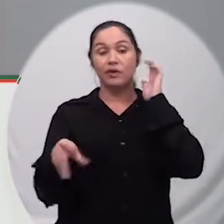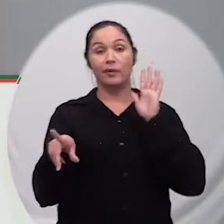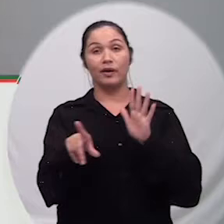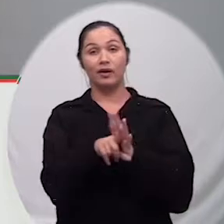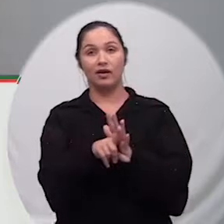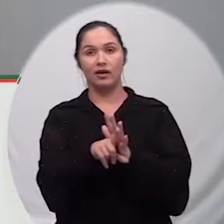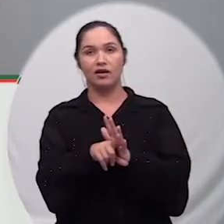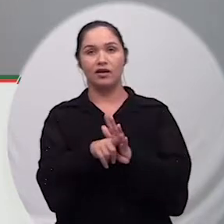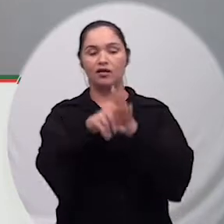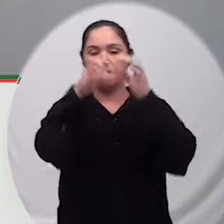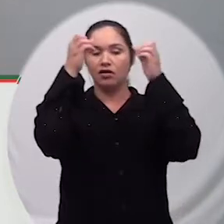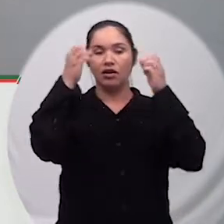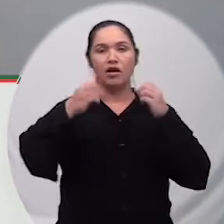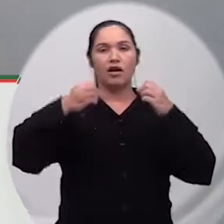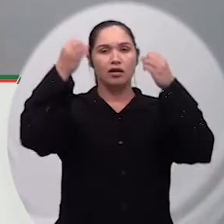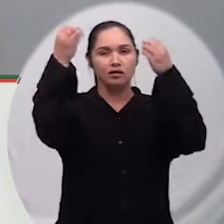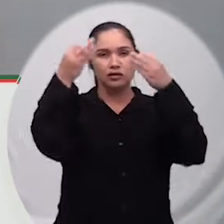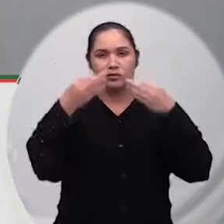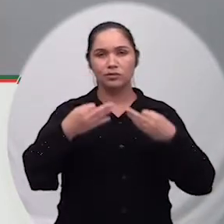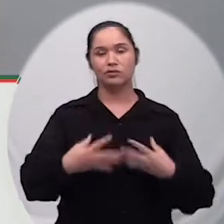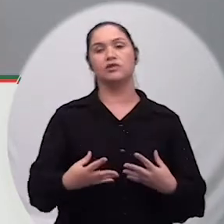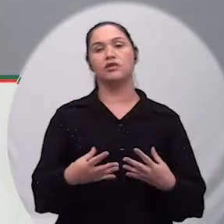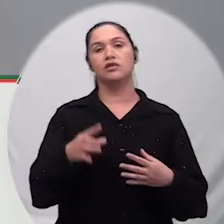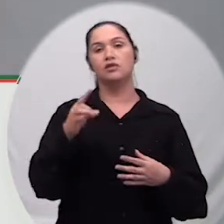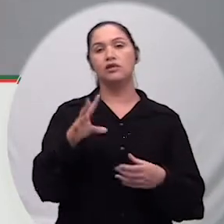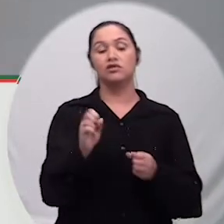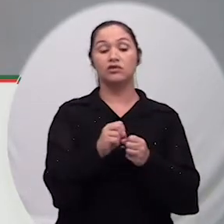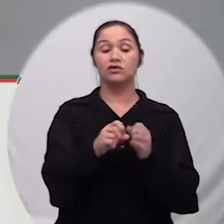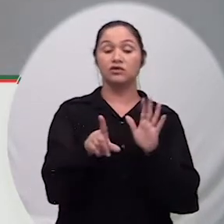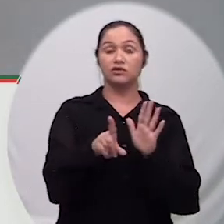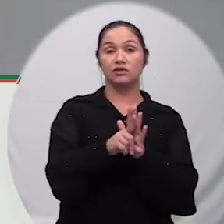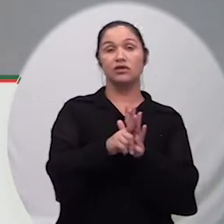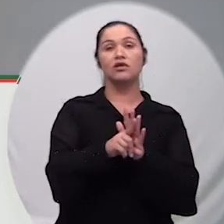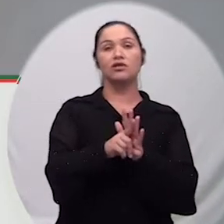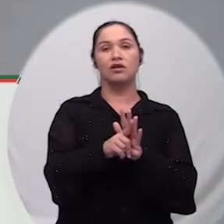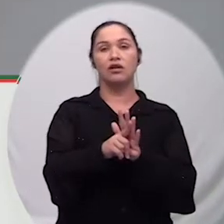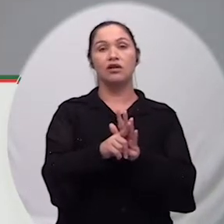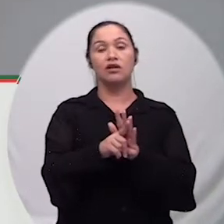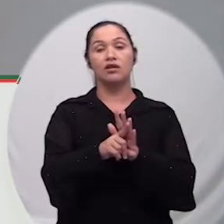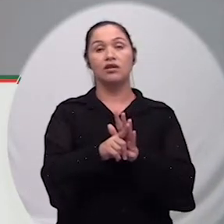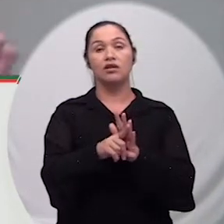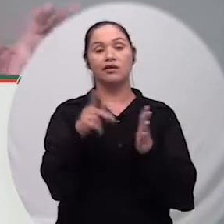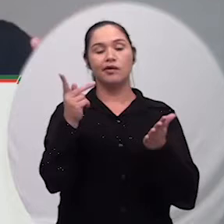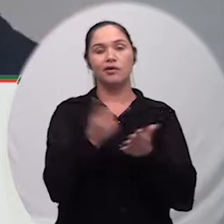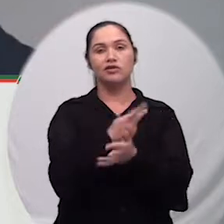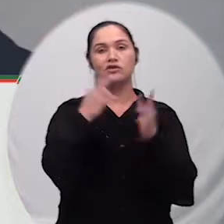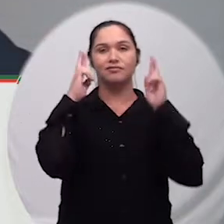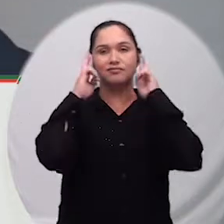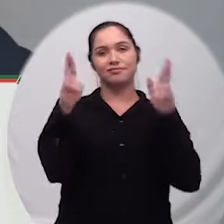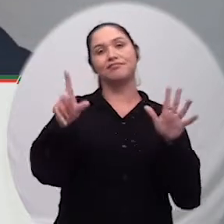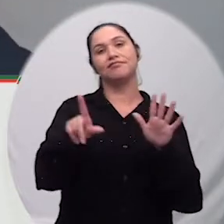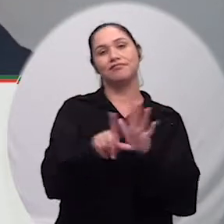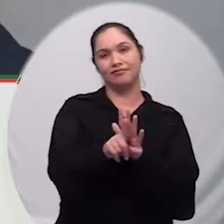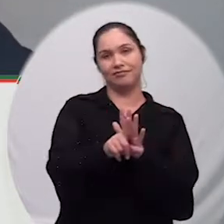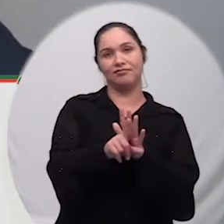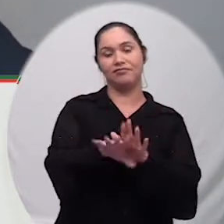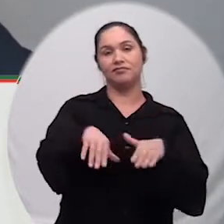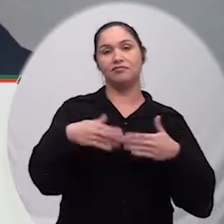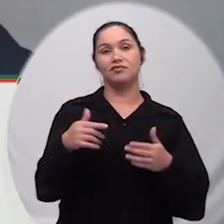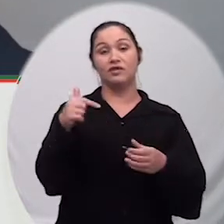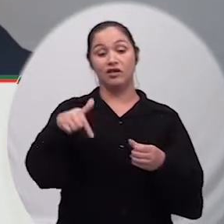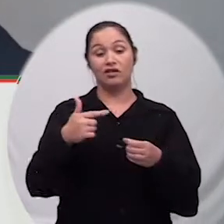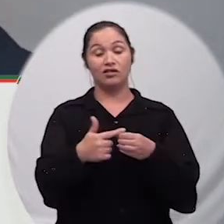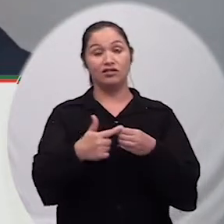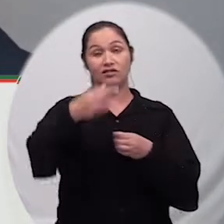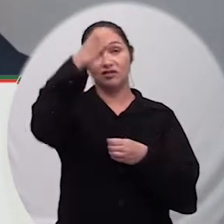bem observadas. Então, é só questão de fazer cumprir o que está ali na lei, né? Mas aparenta, muito no município não tem ninguém